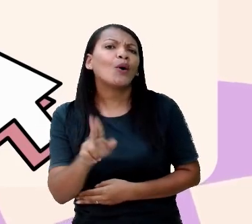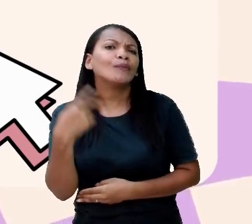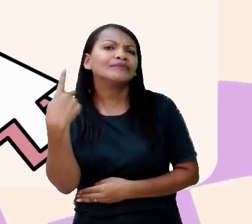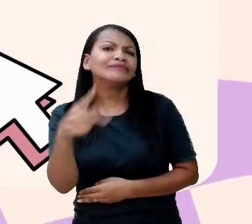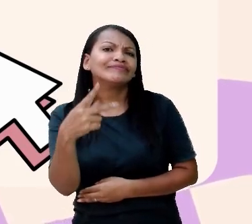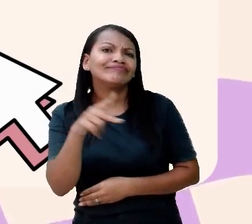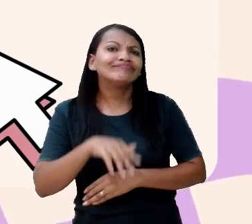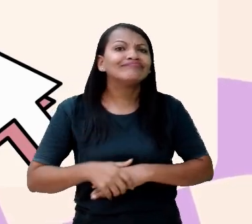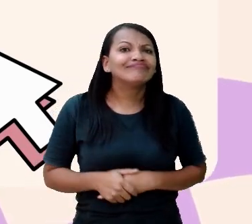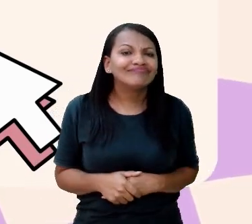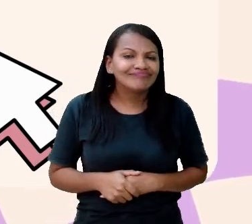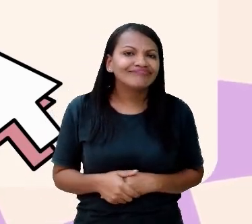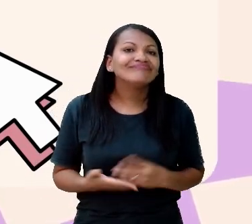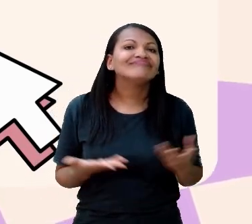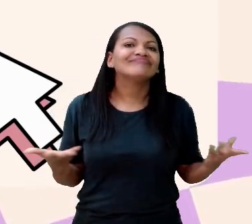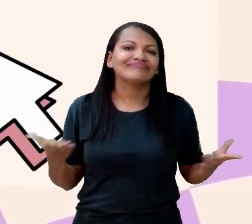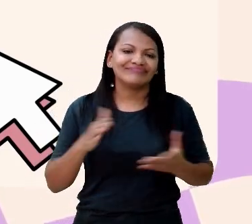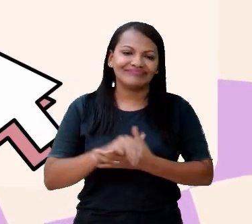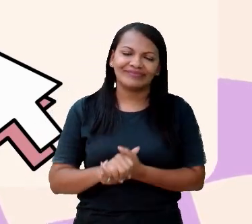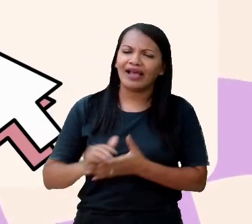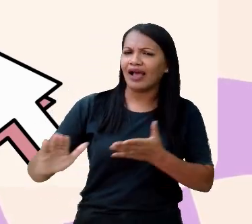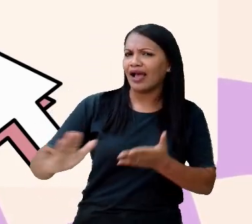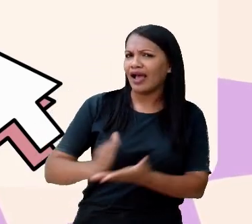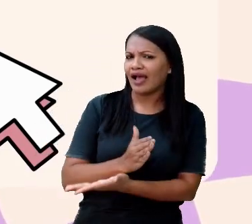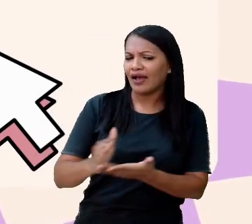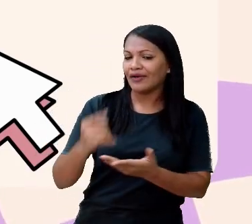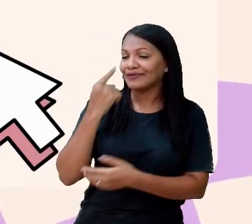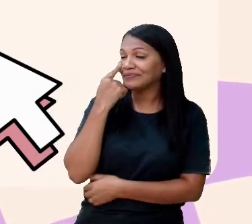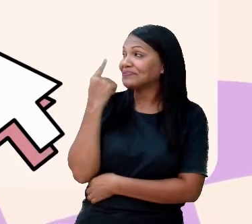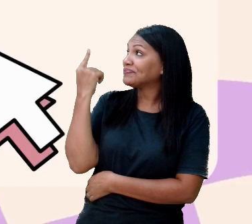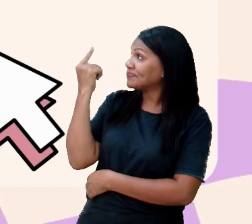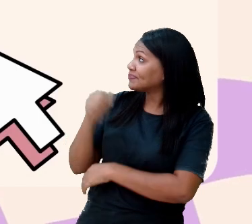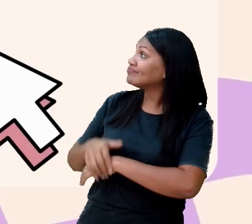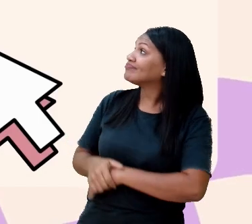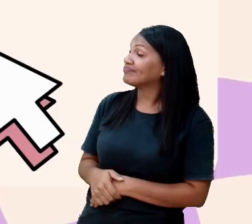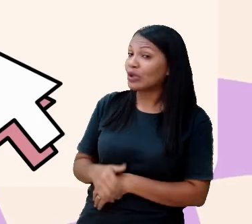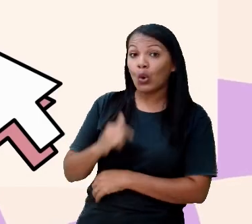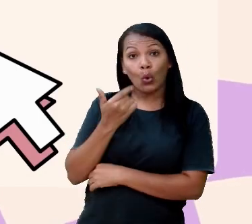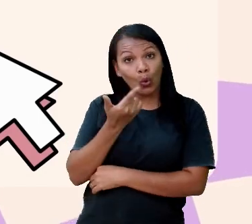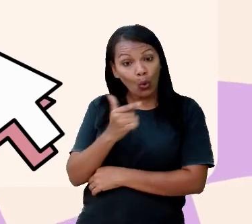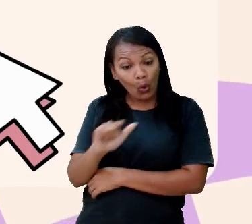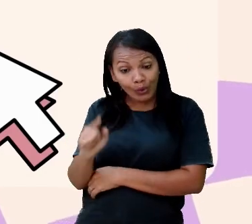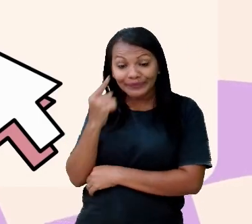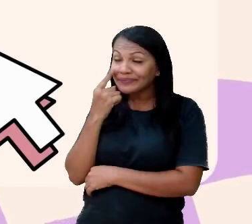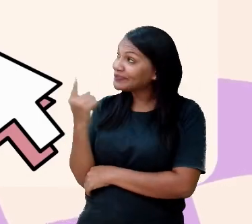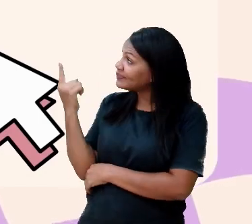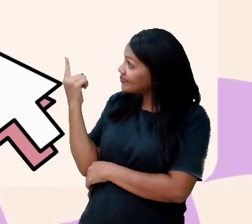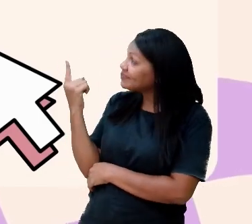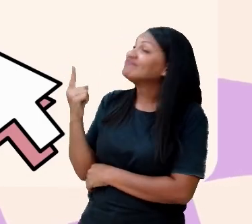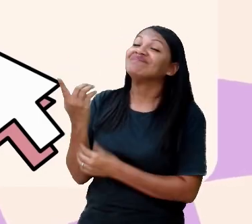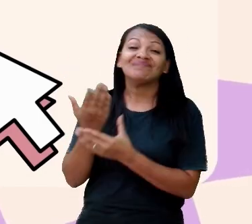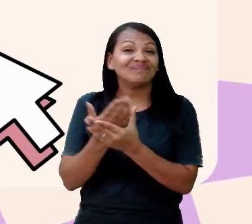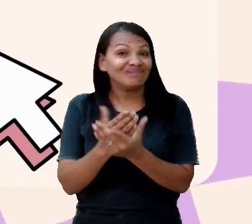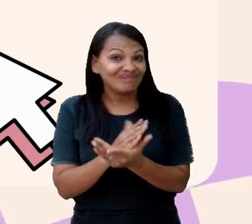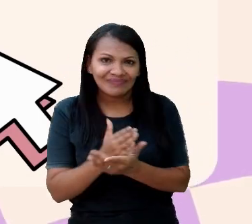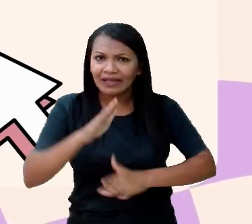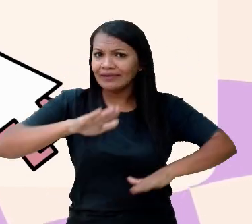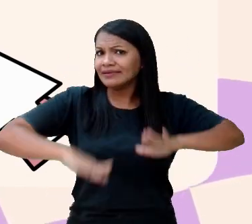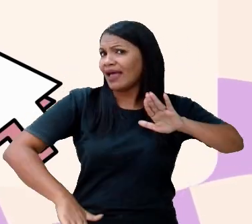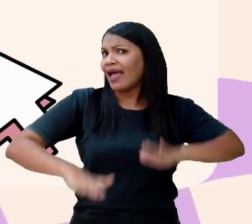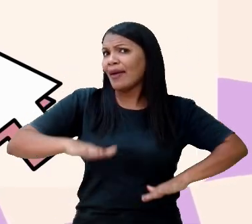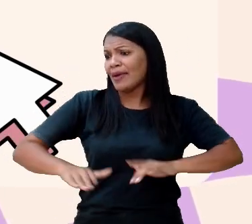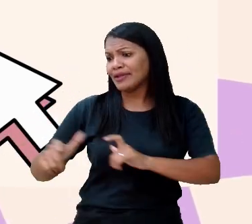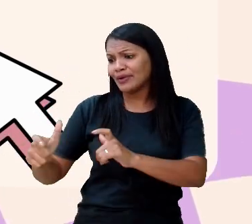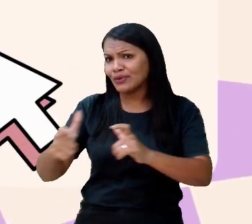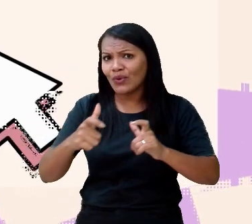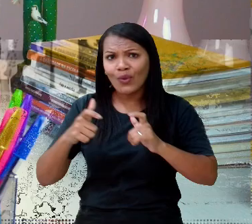alimento? Pois é, alguns vão chamar de aipim, outros de mandioca e outros de macaxeira. Vai depender da região em